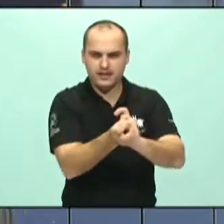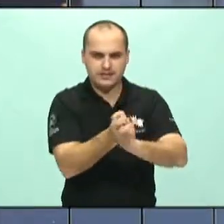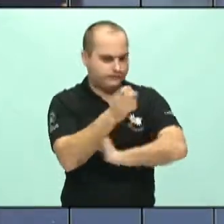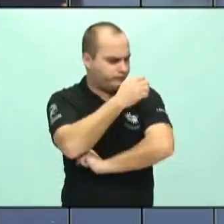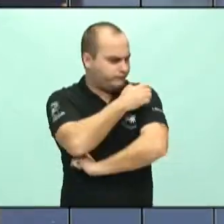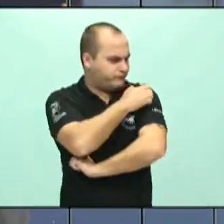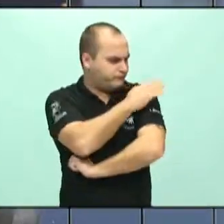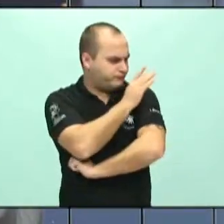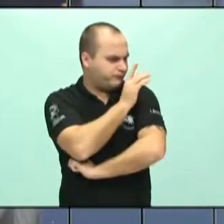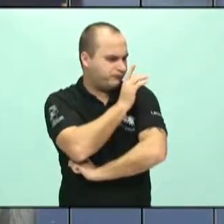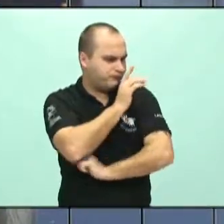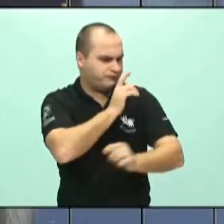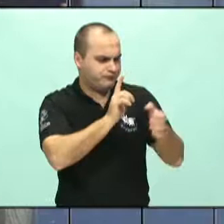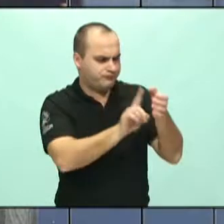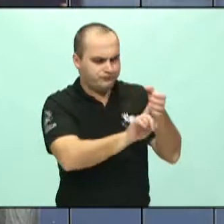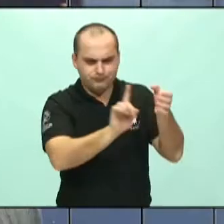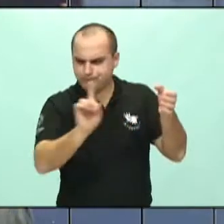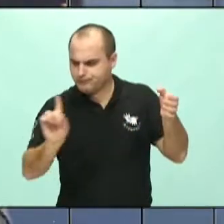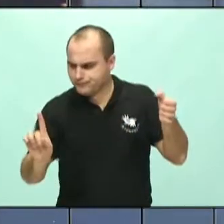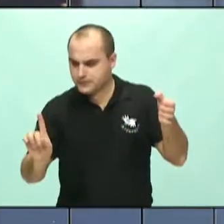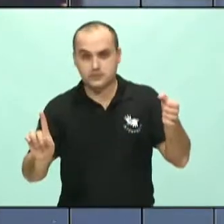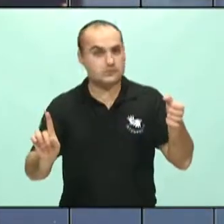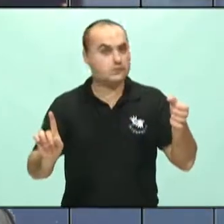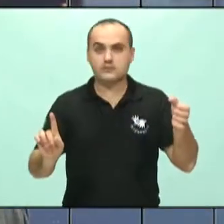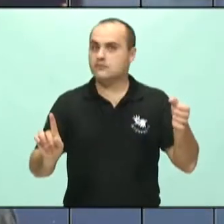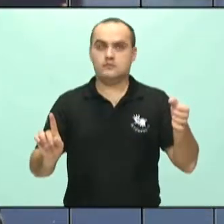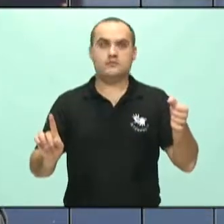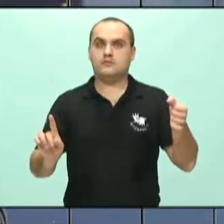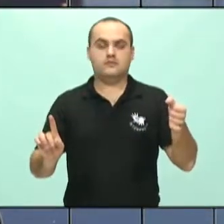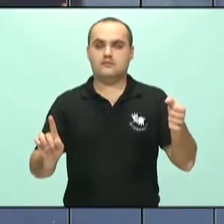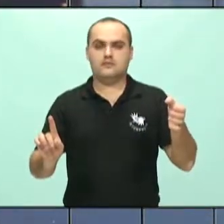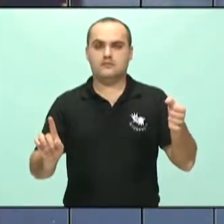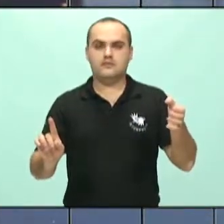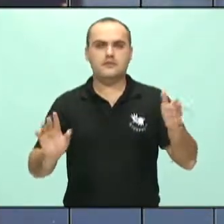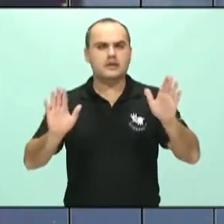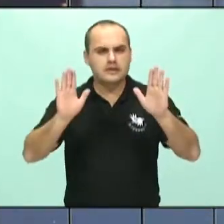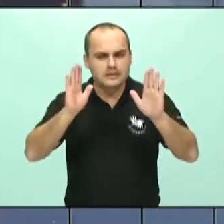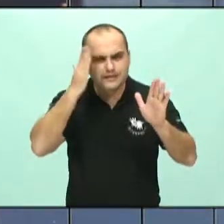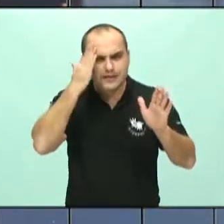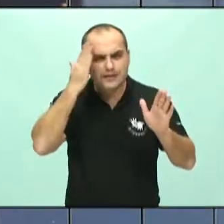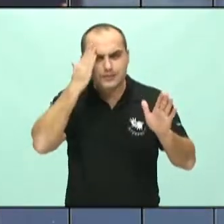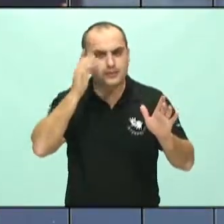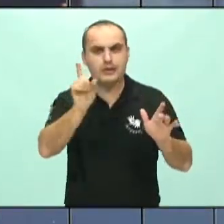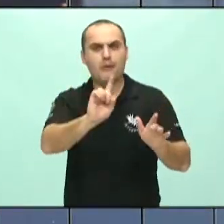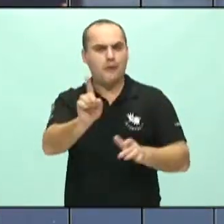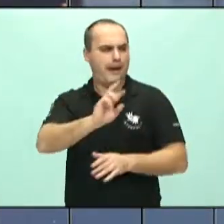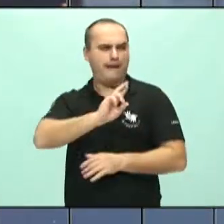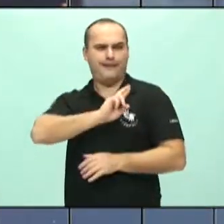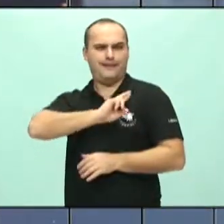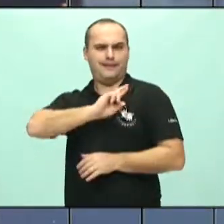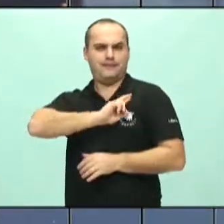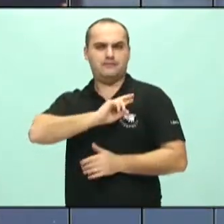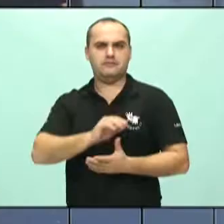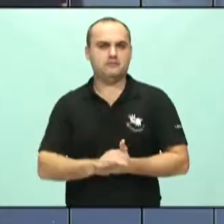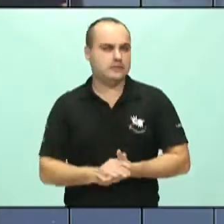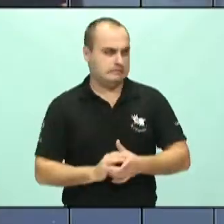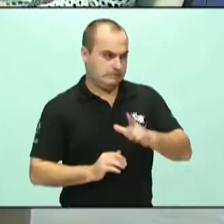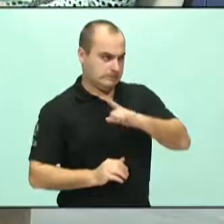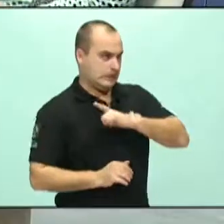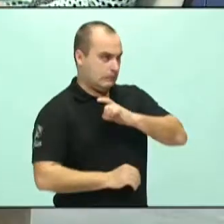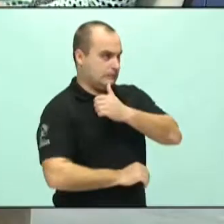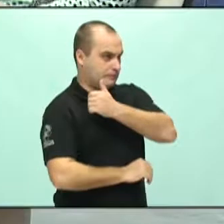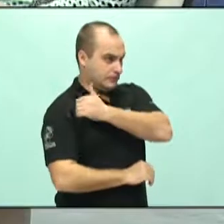porque a capoeira não é uma religião. Esse é um tabu que tem que se quebrar muito, né? Também um preconceito que